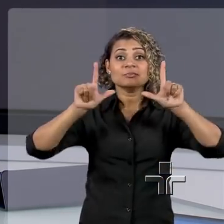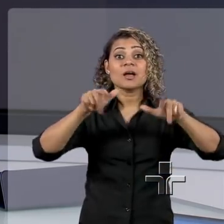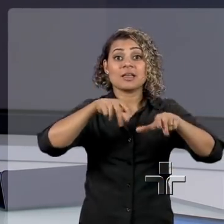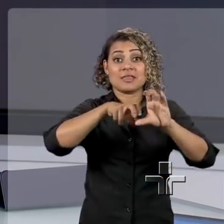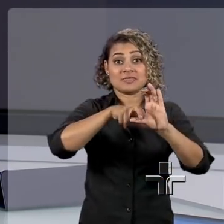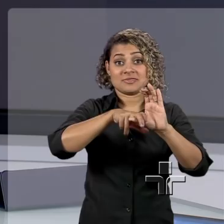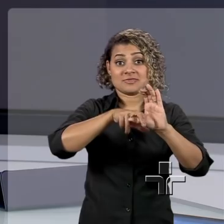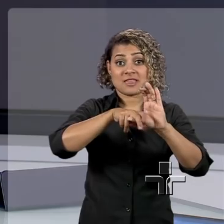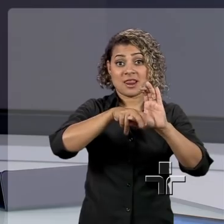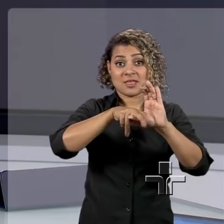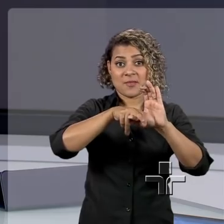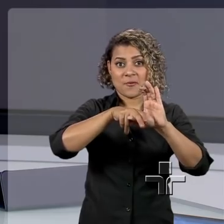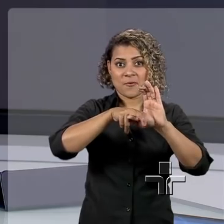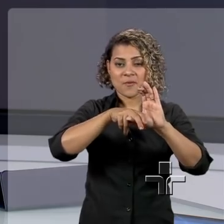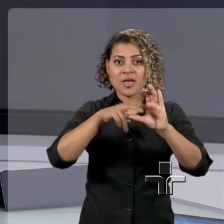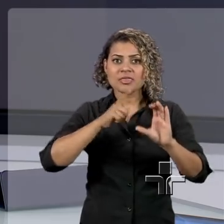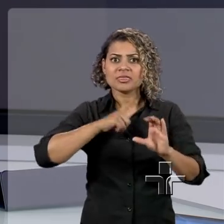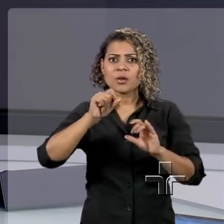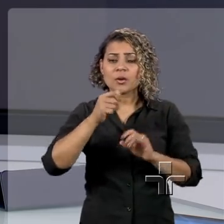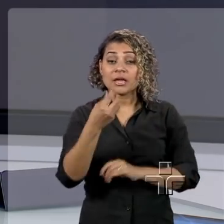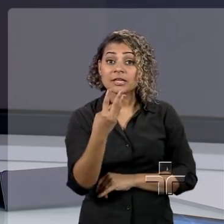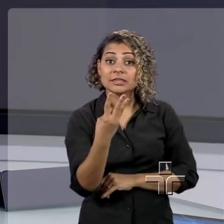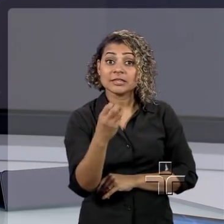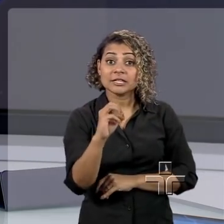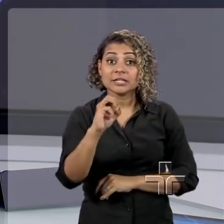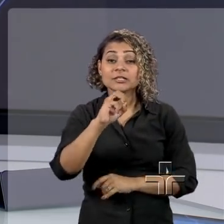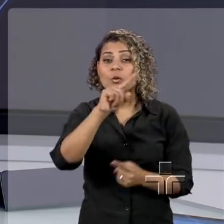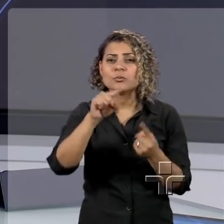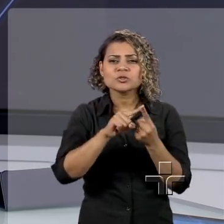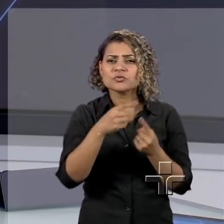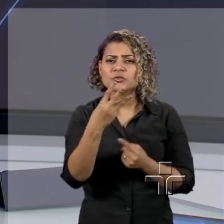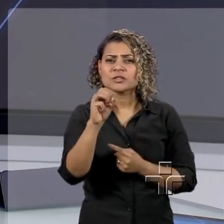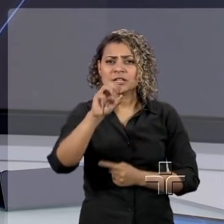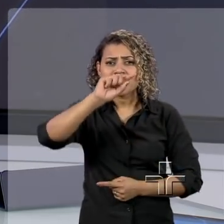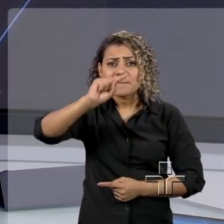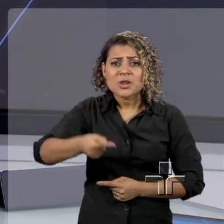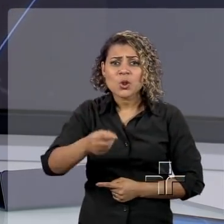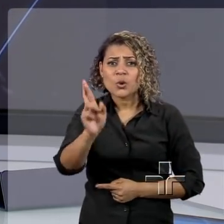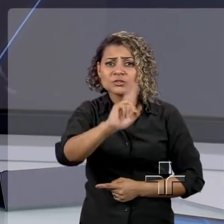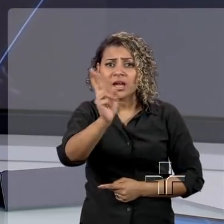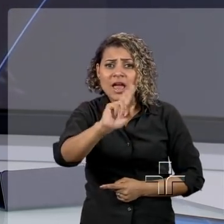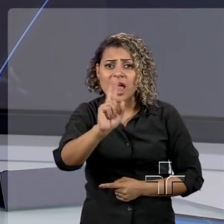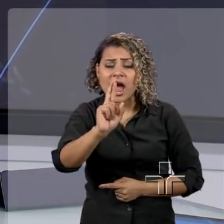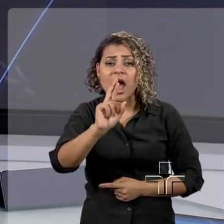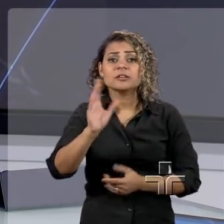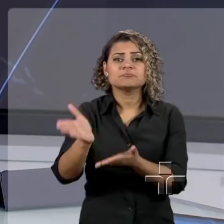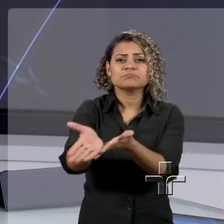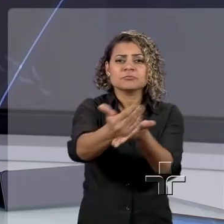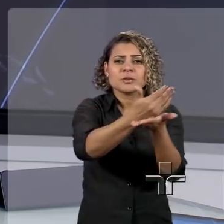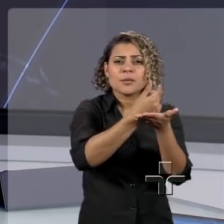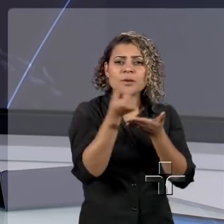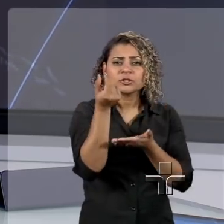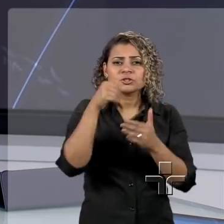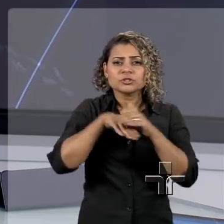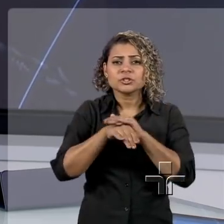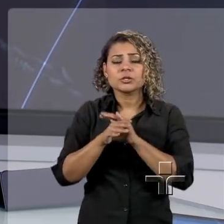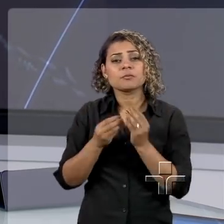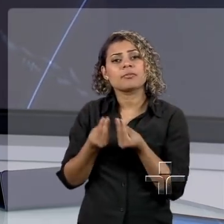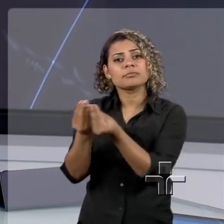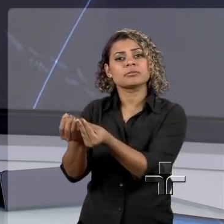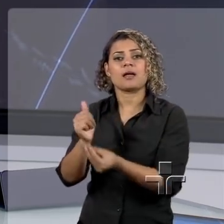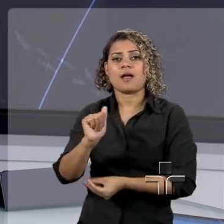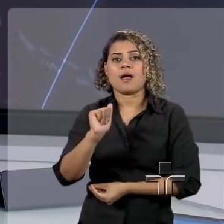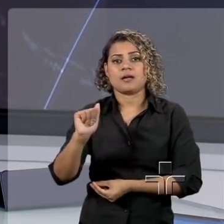Maratona Televisiva pretende arrecadar 30 milhões de reais para ajudar a manter a ACD, a Associação de Assistência à